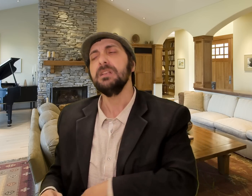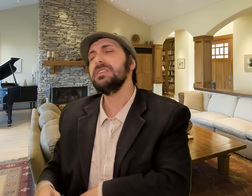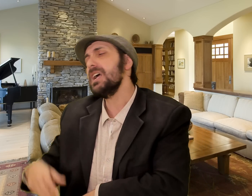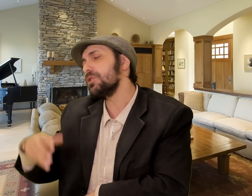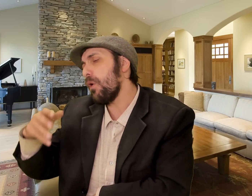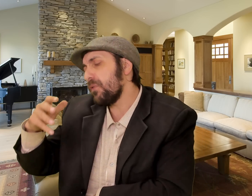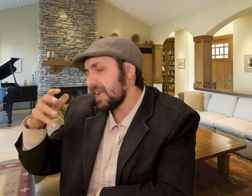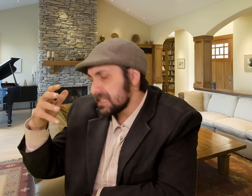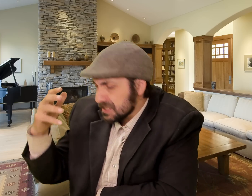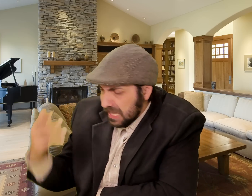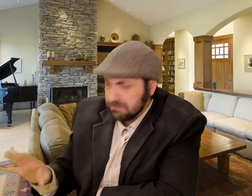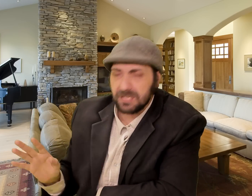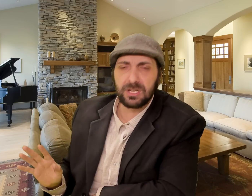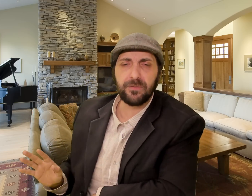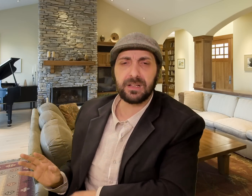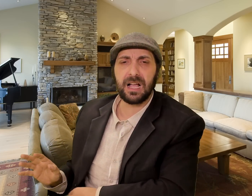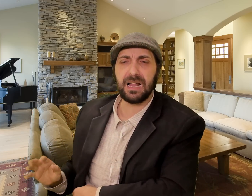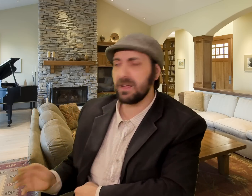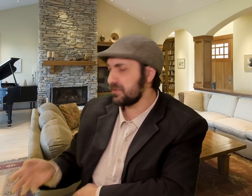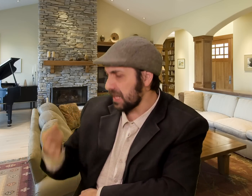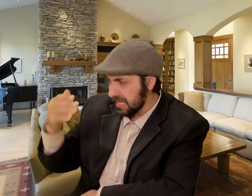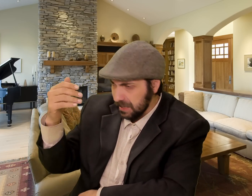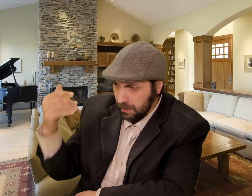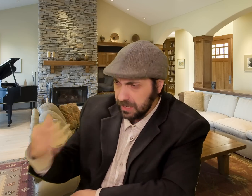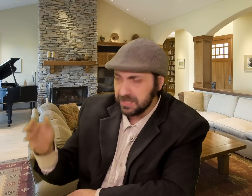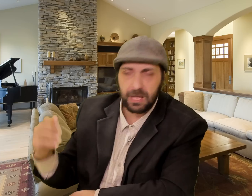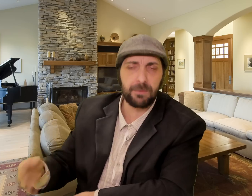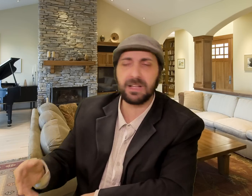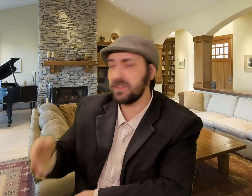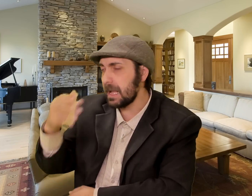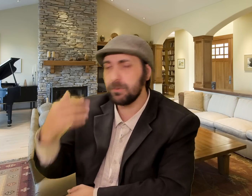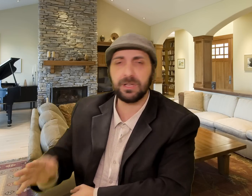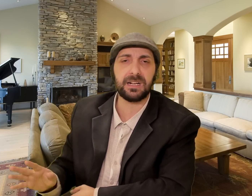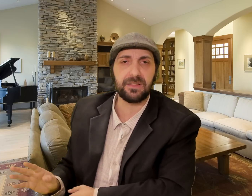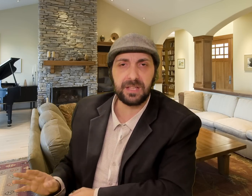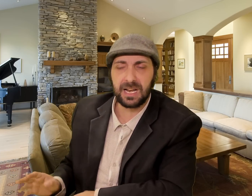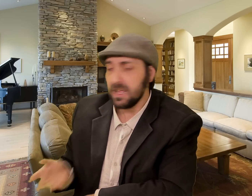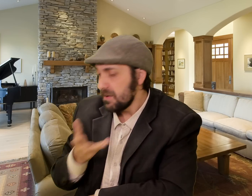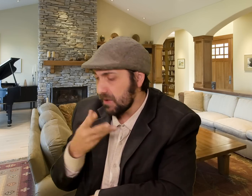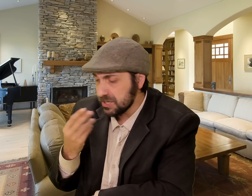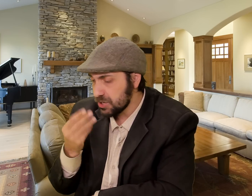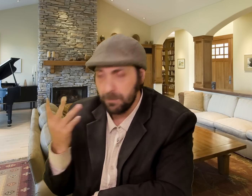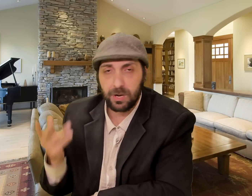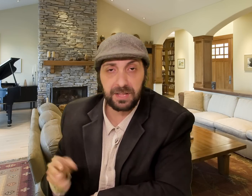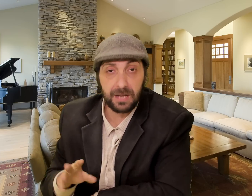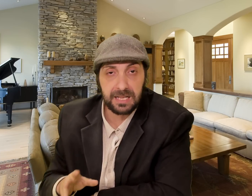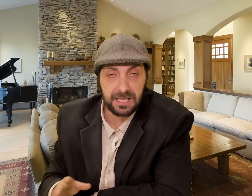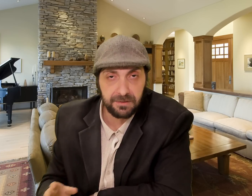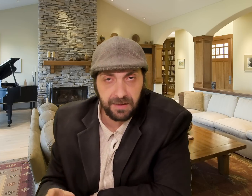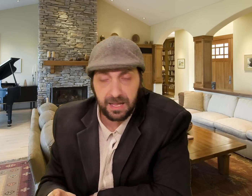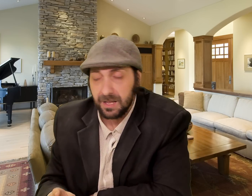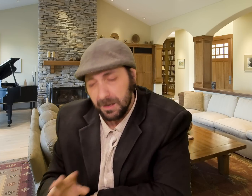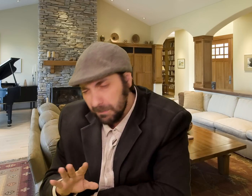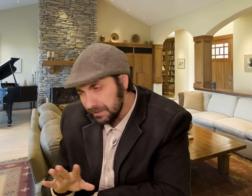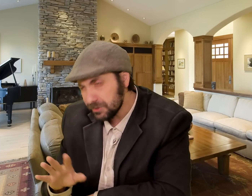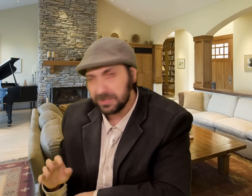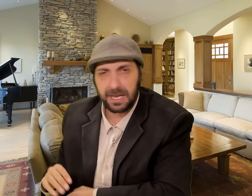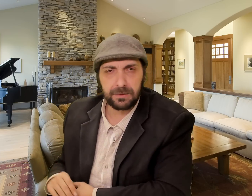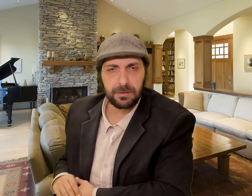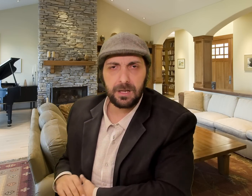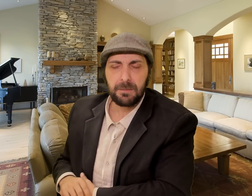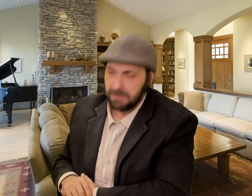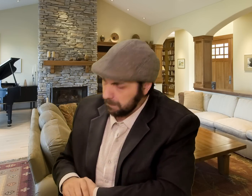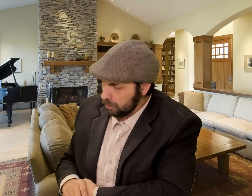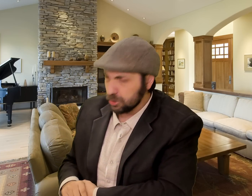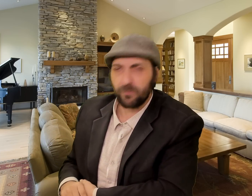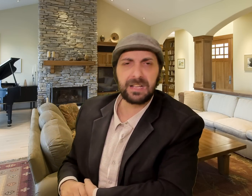se rasdor ficar excitado deixa ele ficar ele vai chegar lá o carretel vai vagabunda na cadeira vai encher a boca da garrafa mas deixa